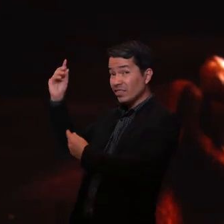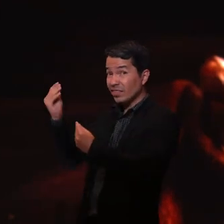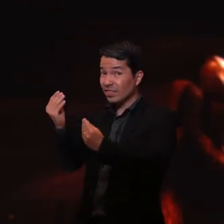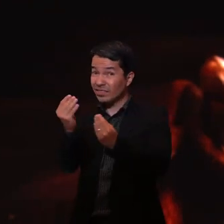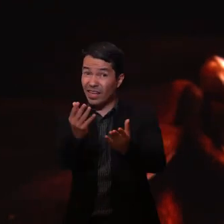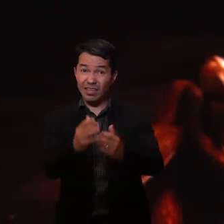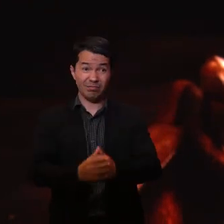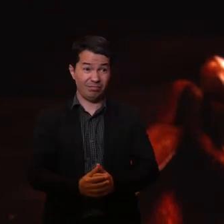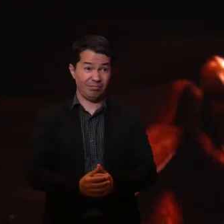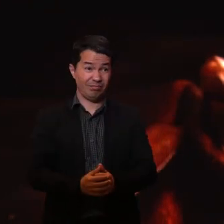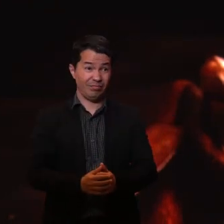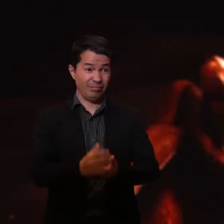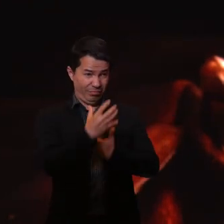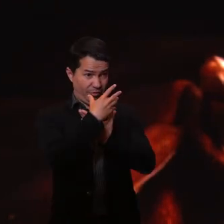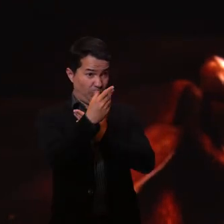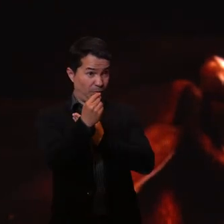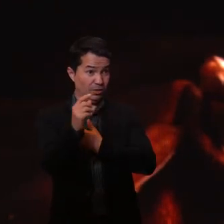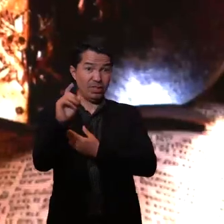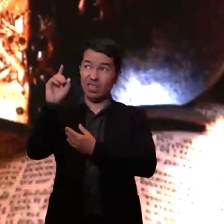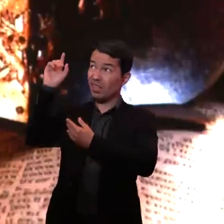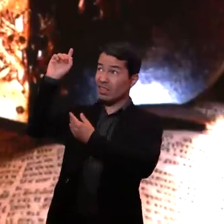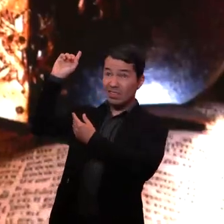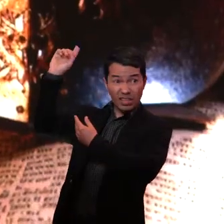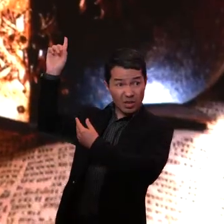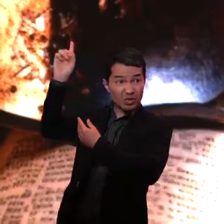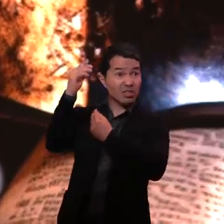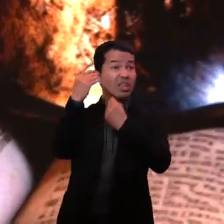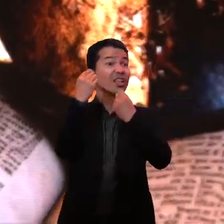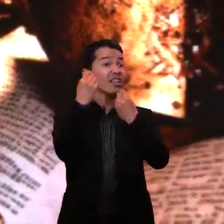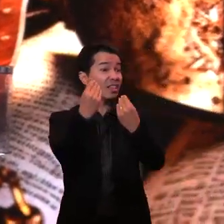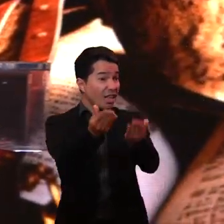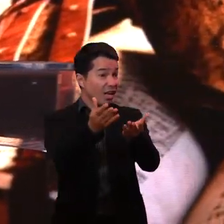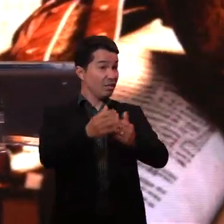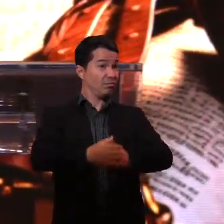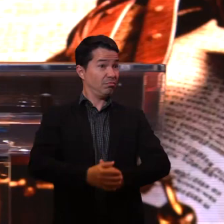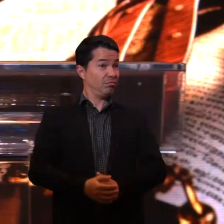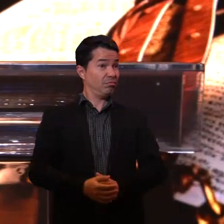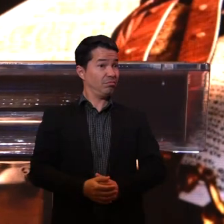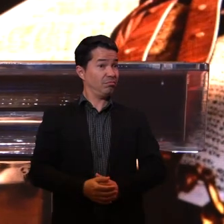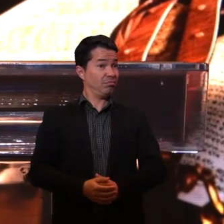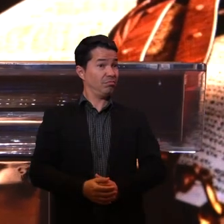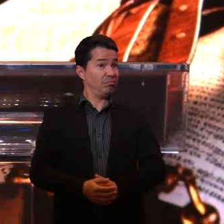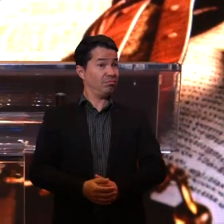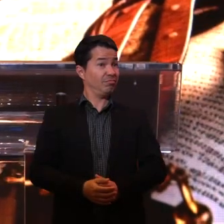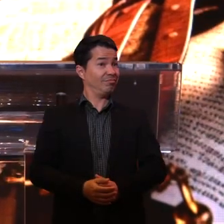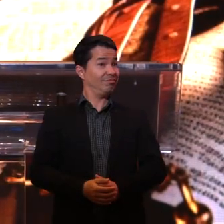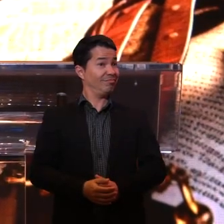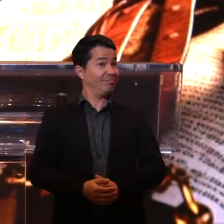comigo: recebida. A salvação é recebida.